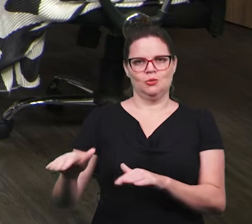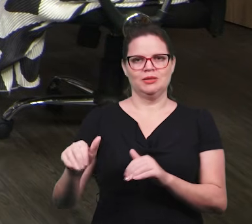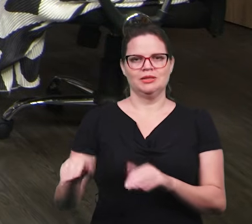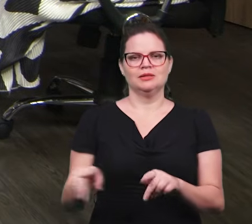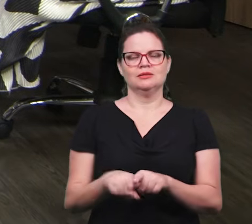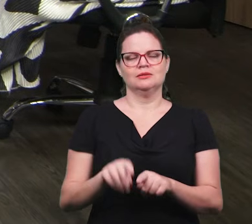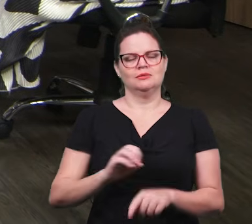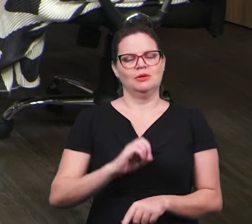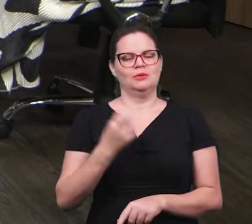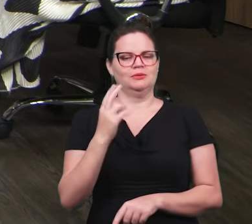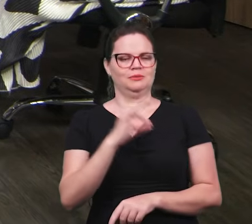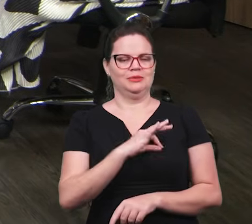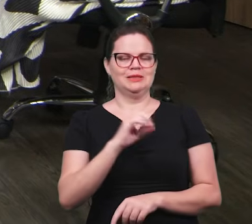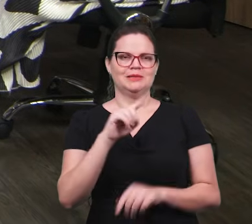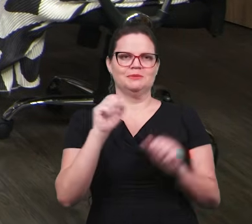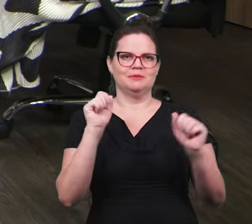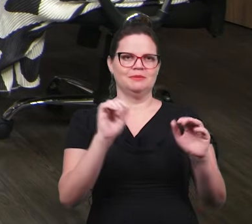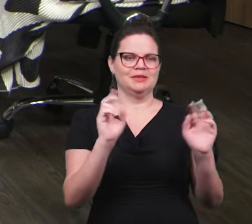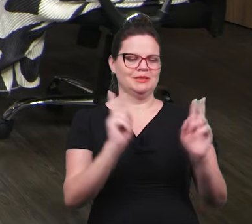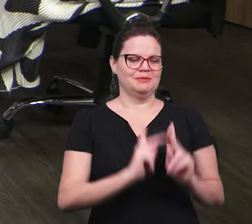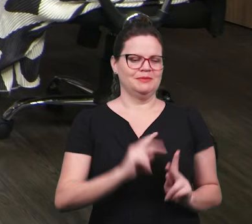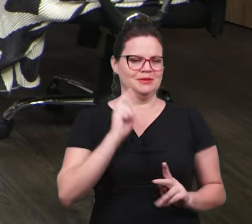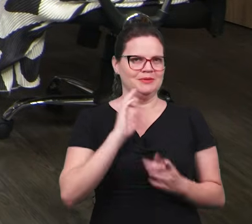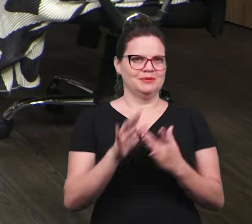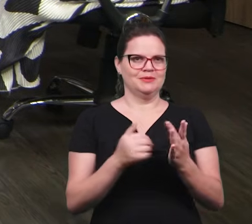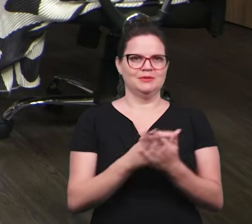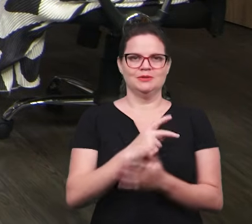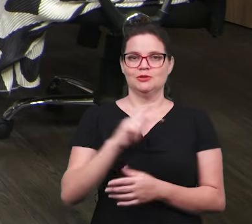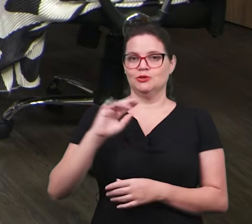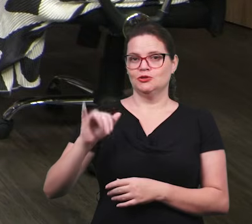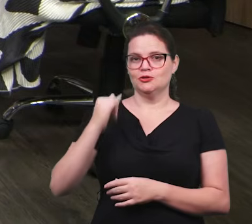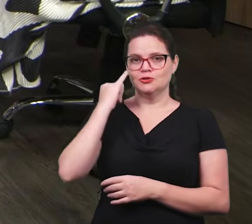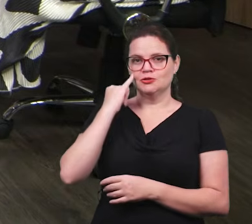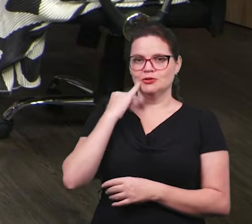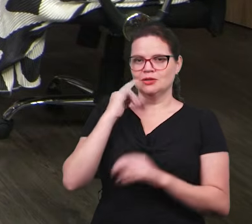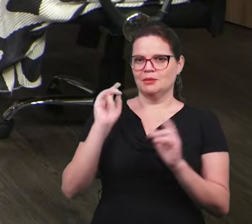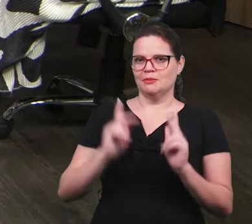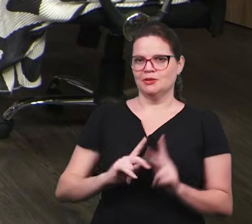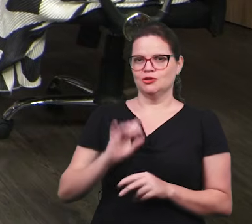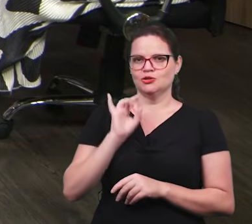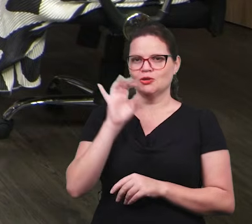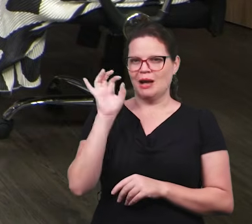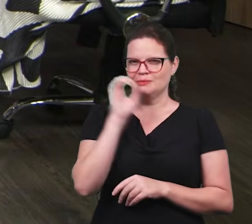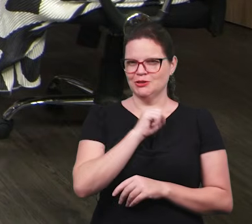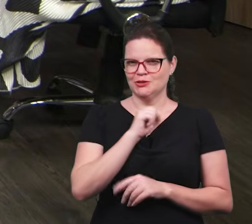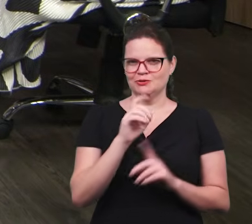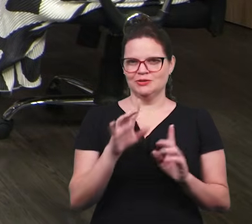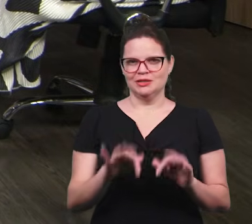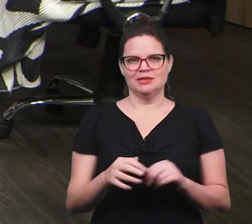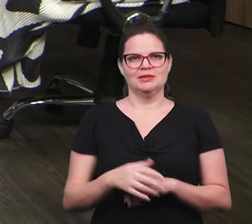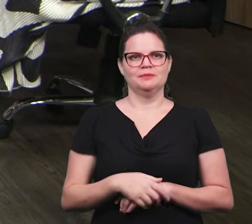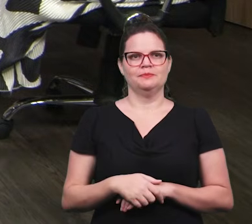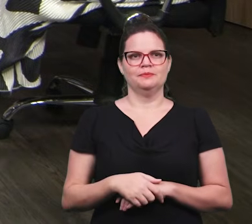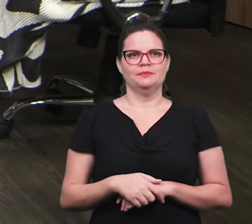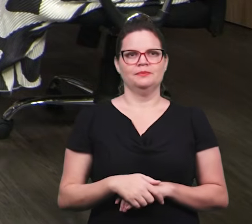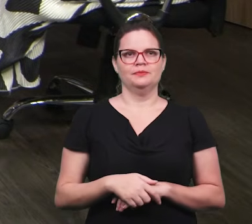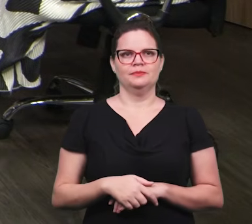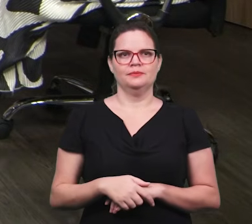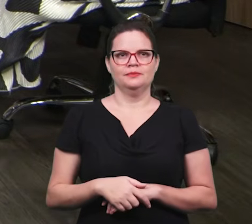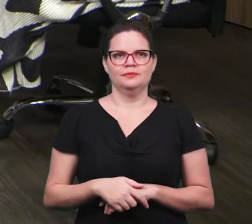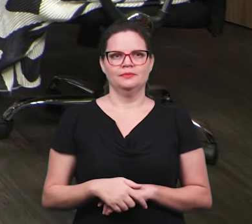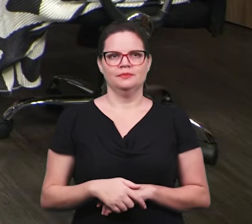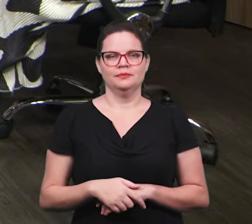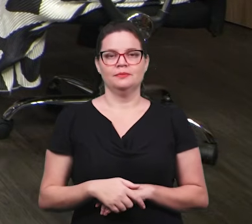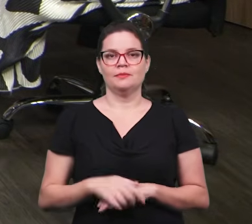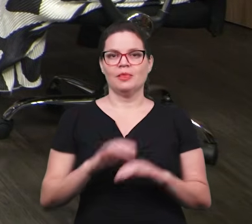militar. Isso é uma bênção. A paz do Senhor. A paz do Senhor, Josias. E eu queria, só encerrando aqui, dizer o seguinte, falar do que você